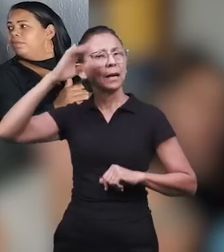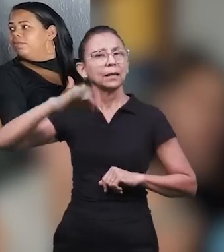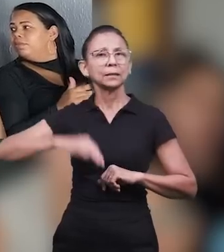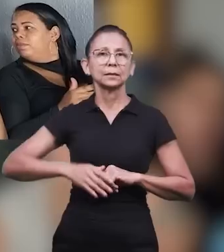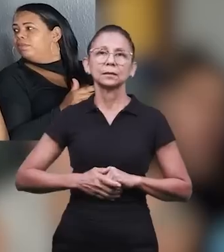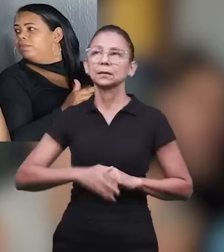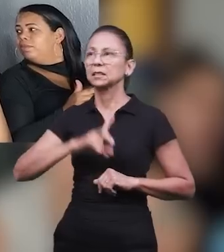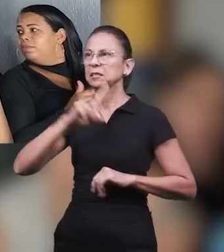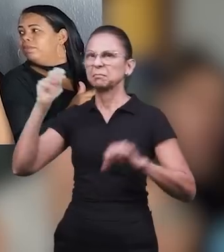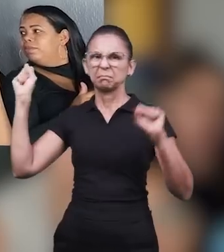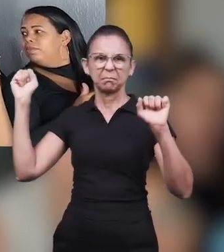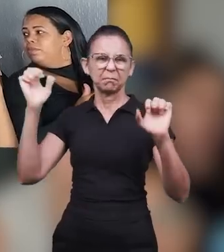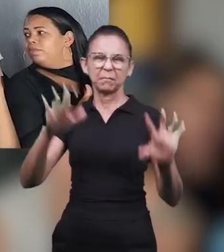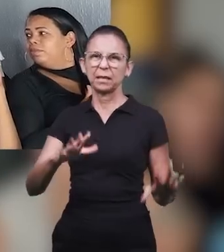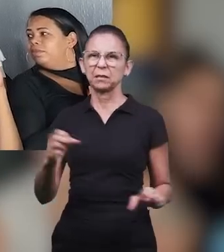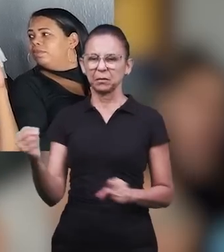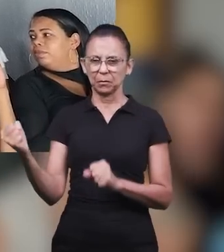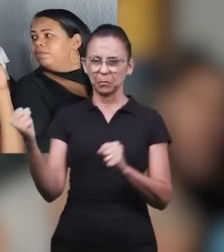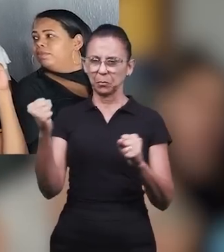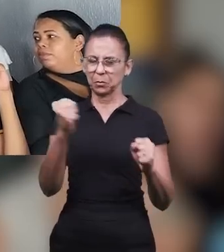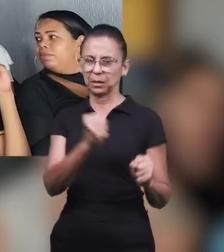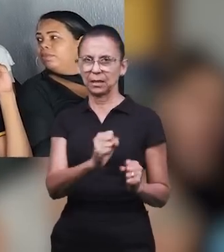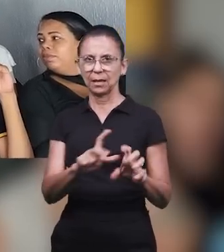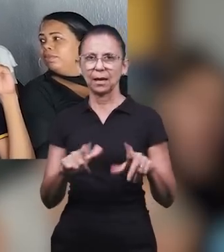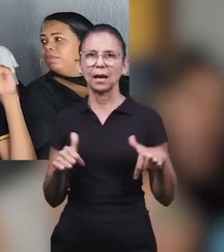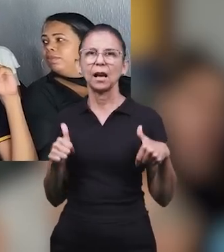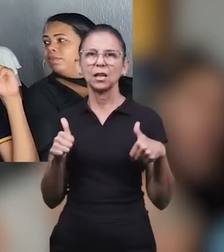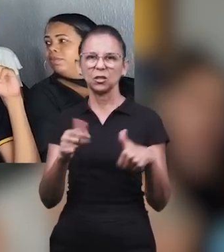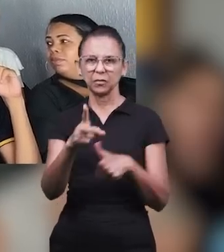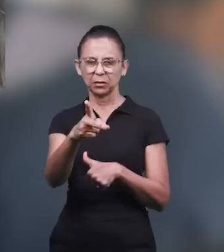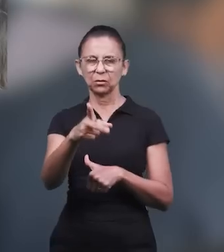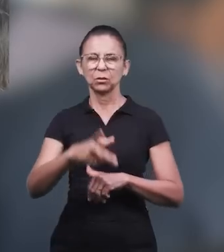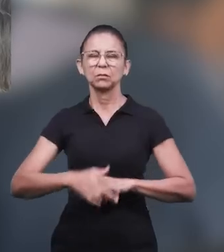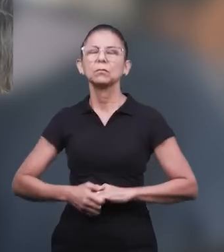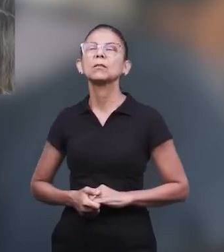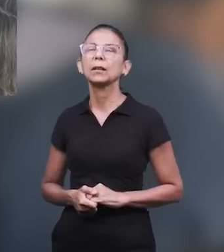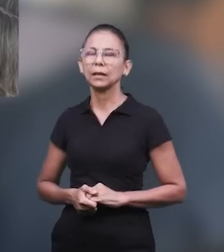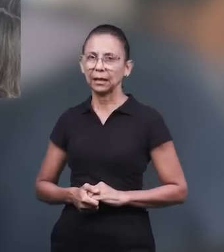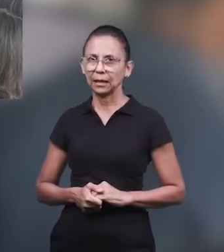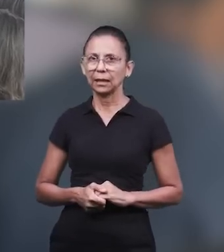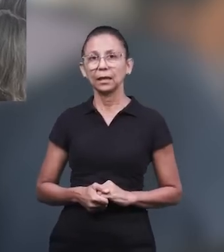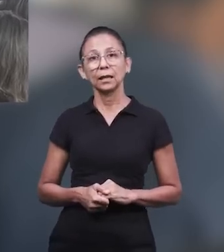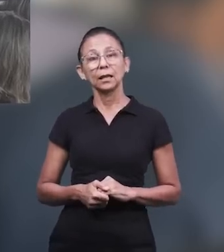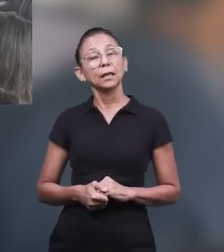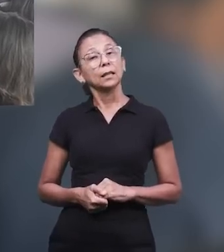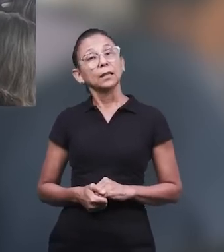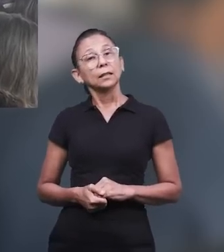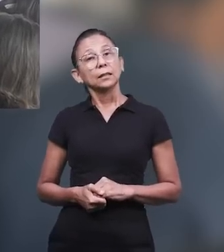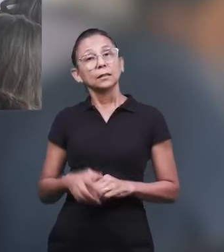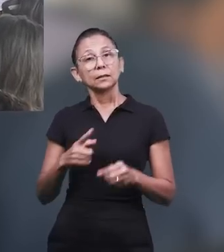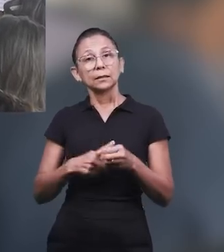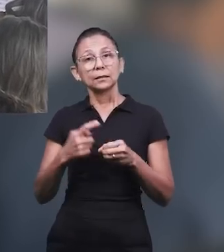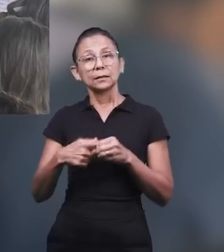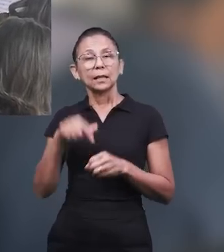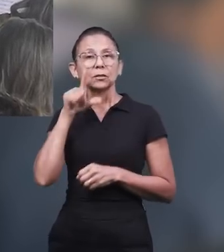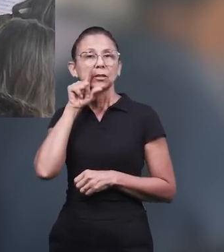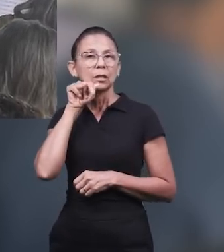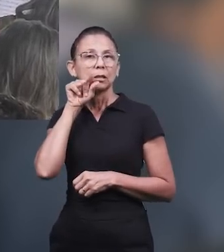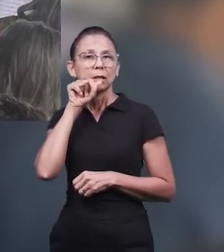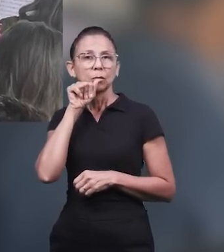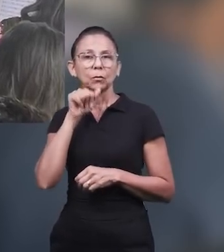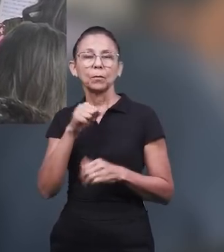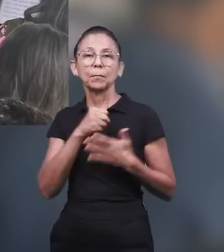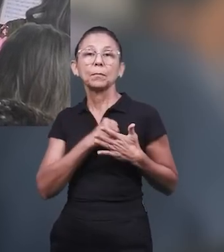Deus operou grandemente e ainda vai fazer maravilhas por lá. Apesar da cidade ser aqui em Alagoas, o trabalho conta com